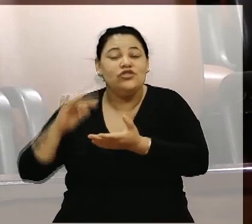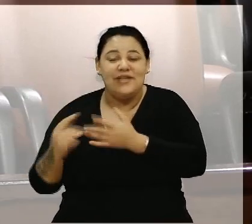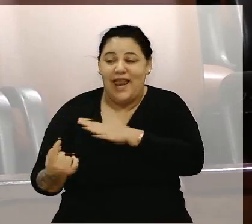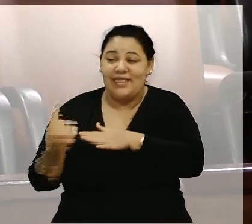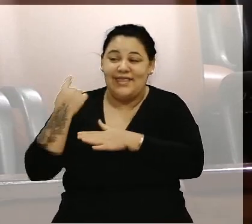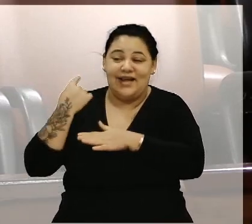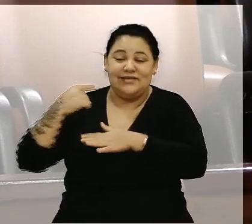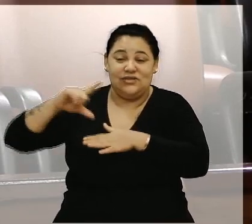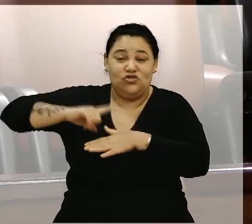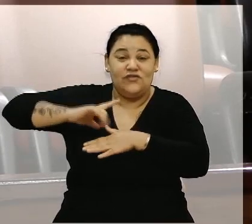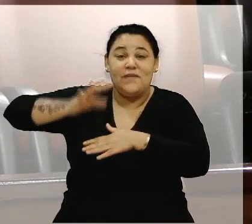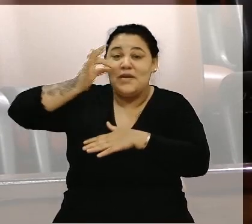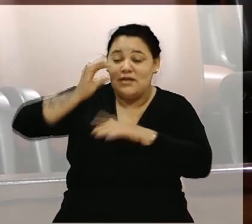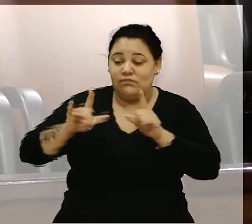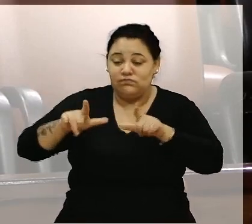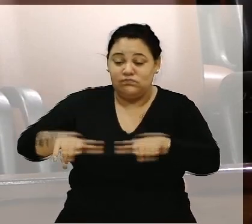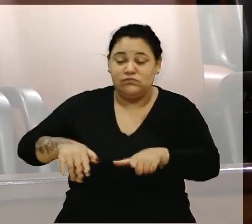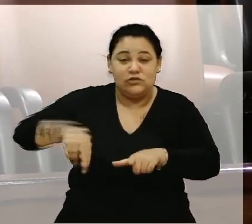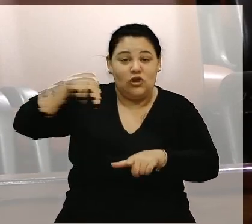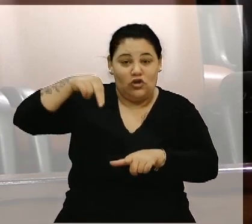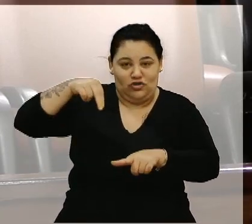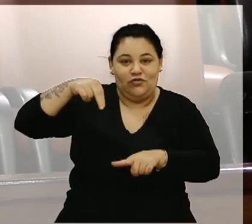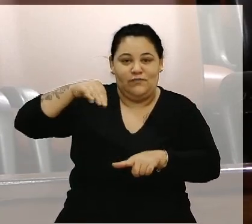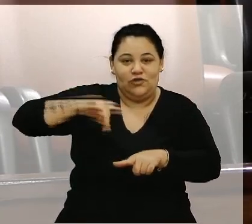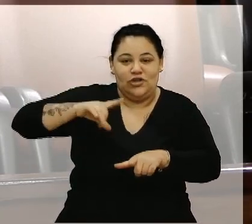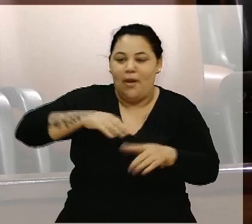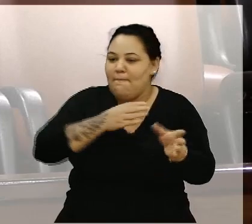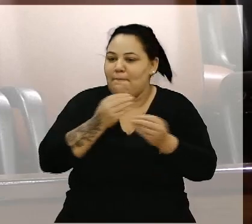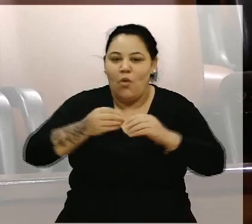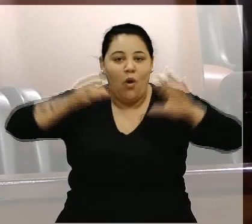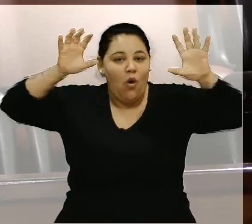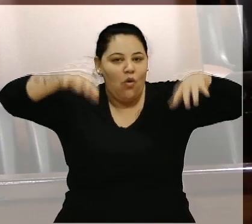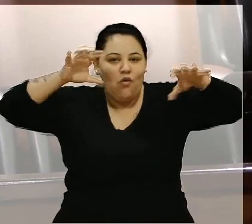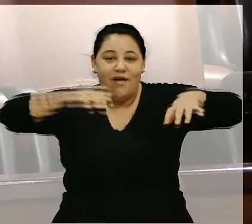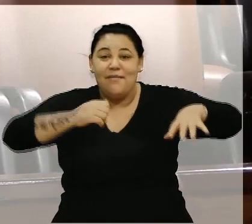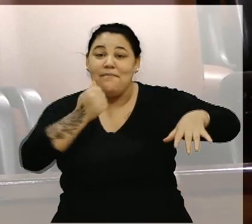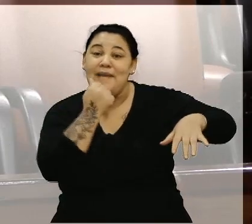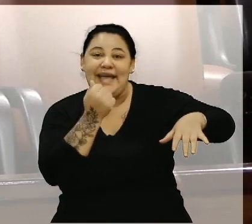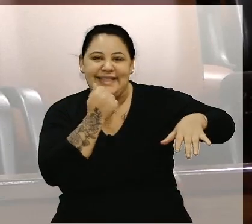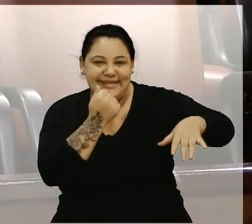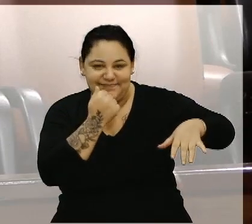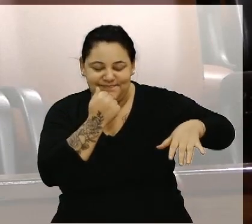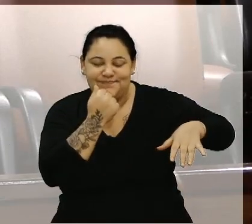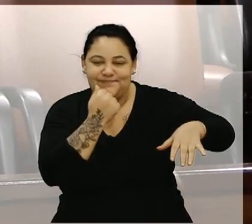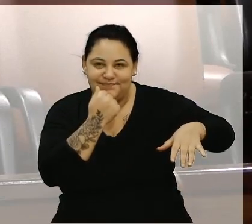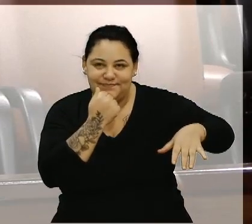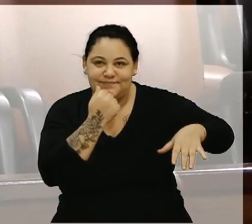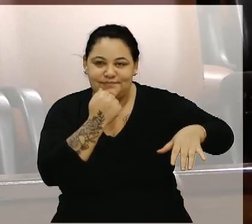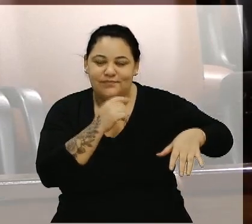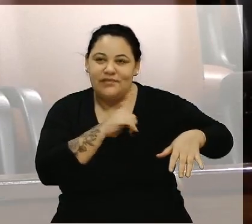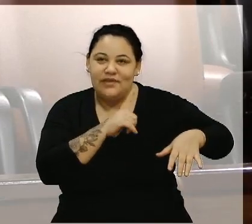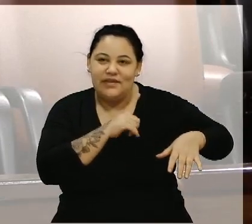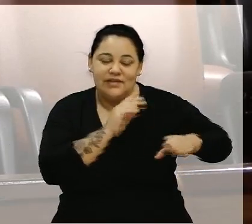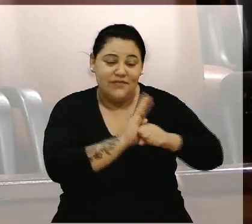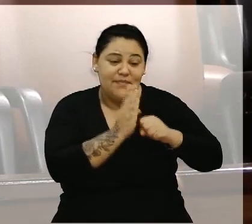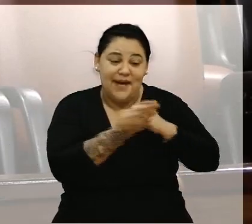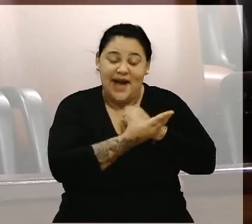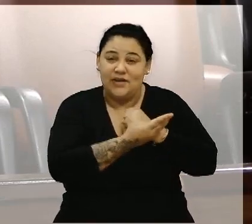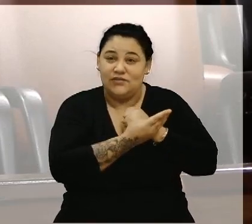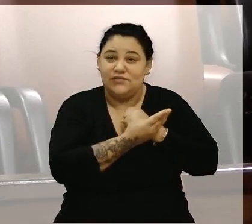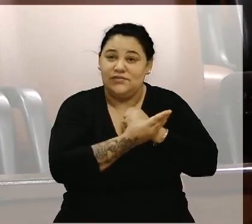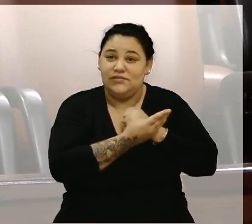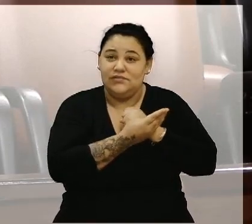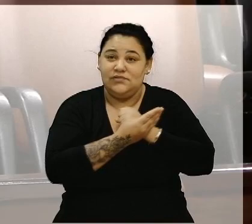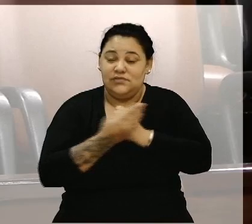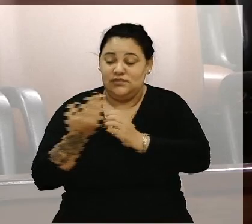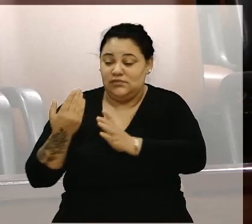Zona Norte uma grande quantidade de chuvas de pedra, né? Onde teve bairro que ficou com